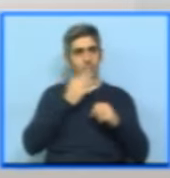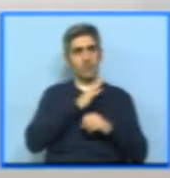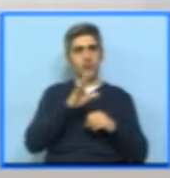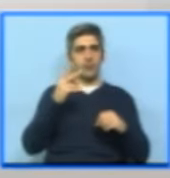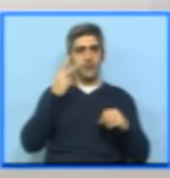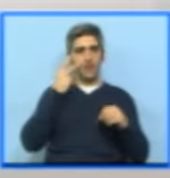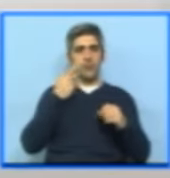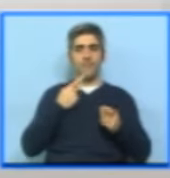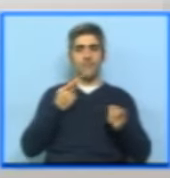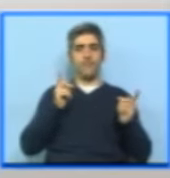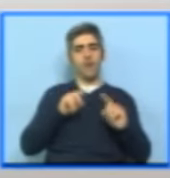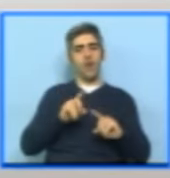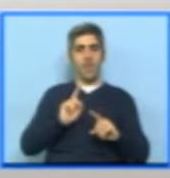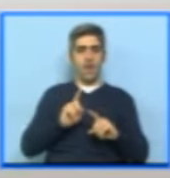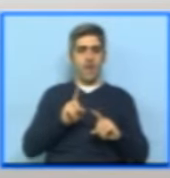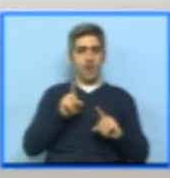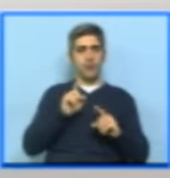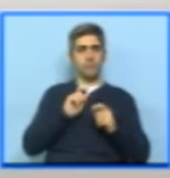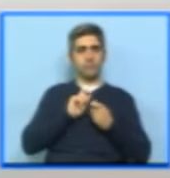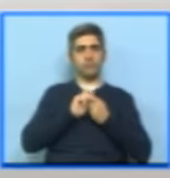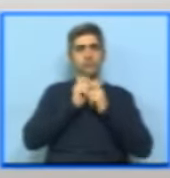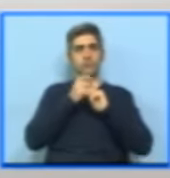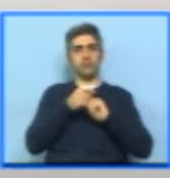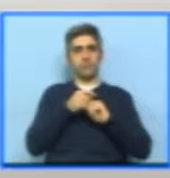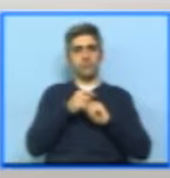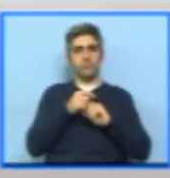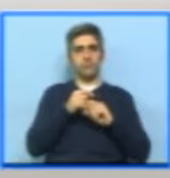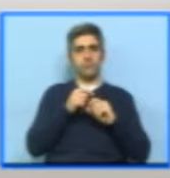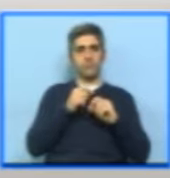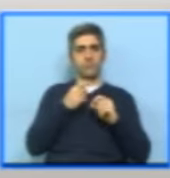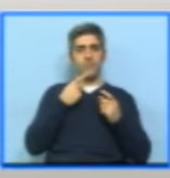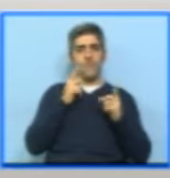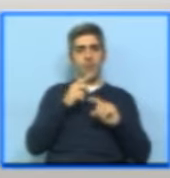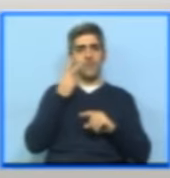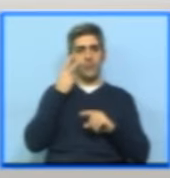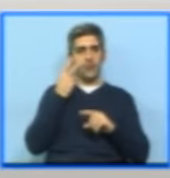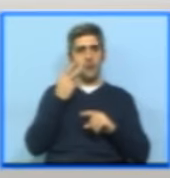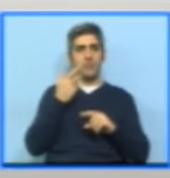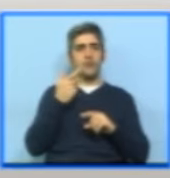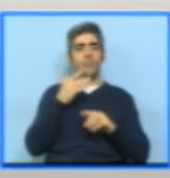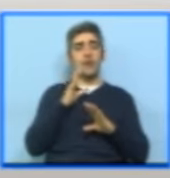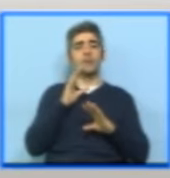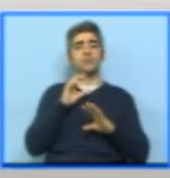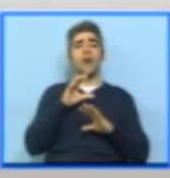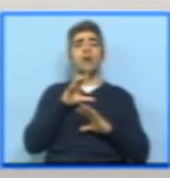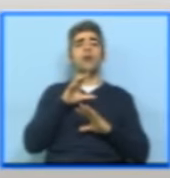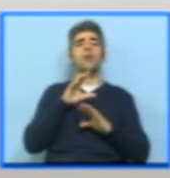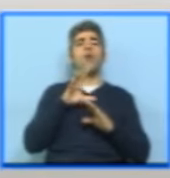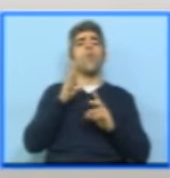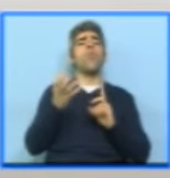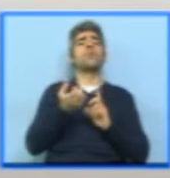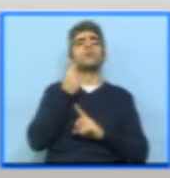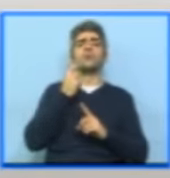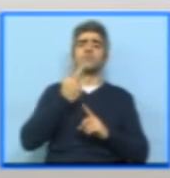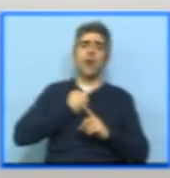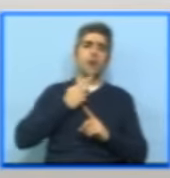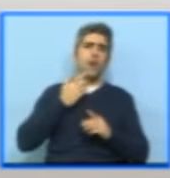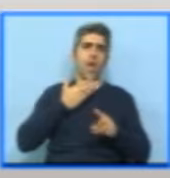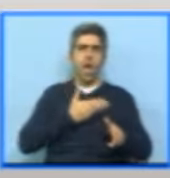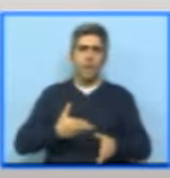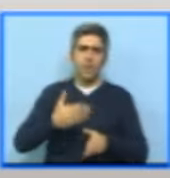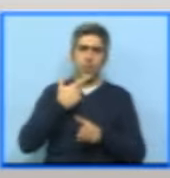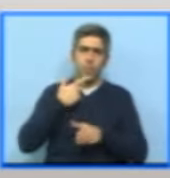vida de ressuscitado, não é? A transfiguração prefigura a ressurreição. Mas até lá chegar há um longo caminho a percorrer. E é por